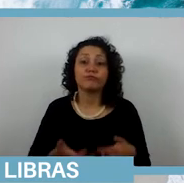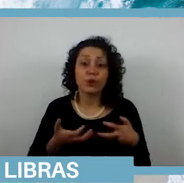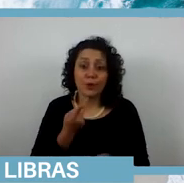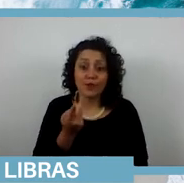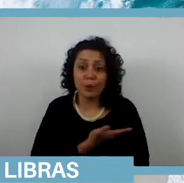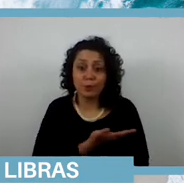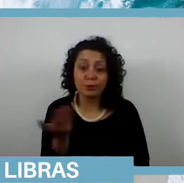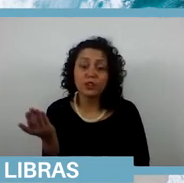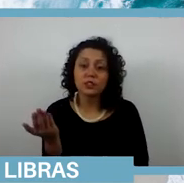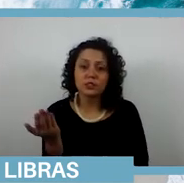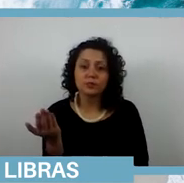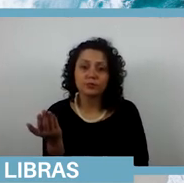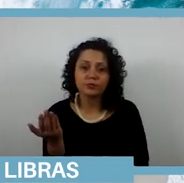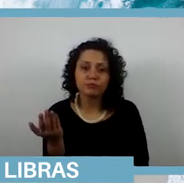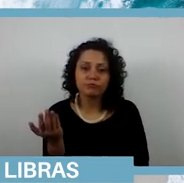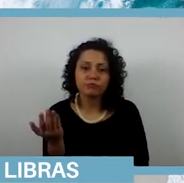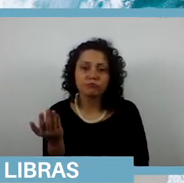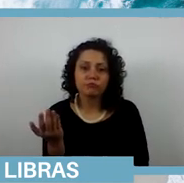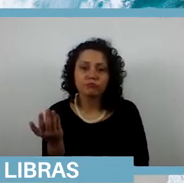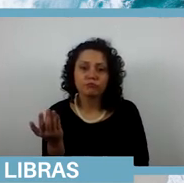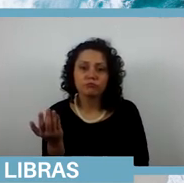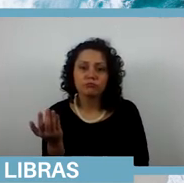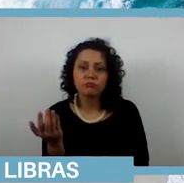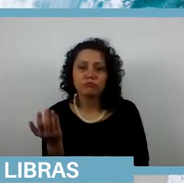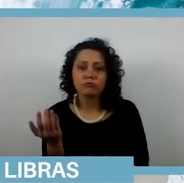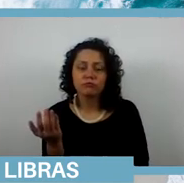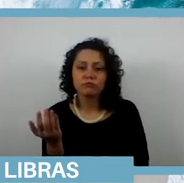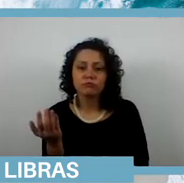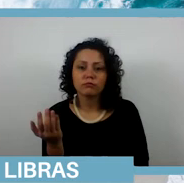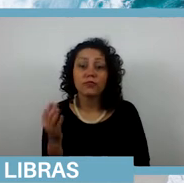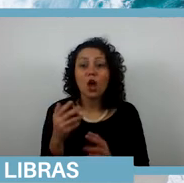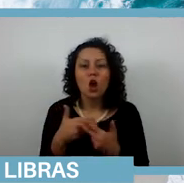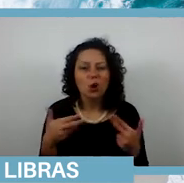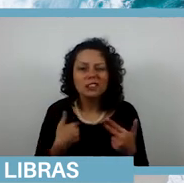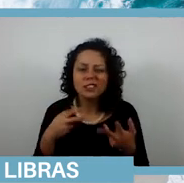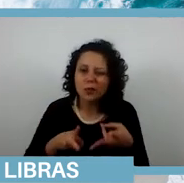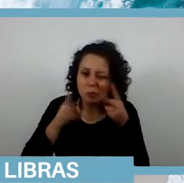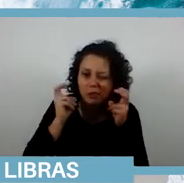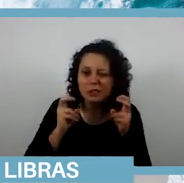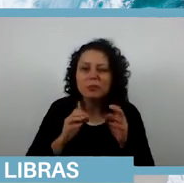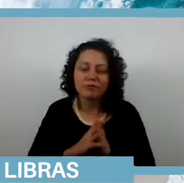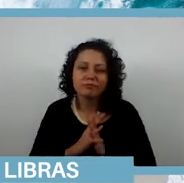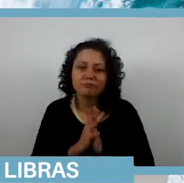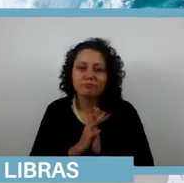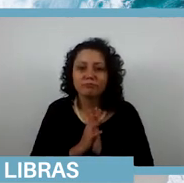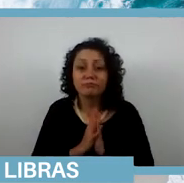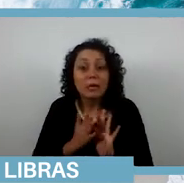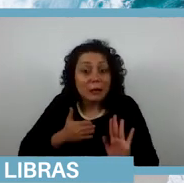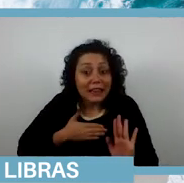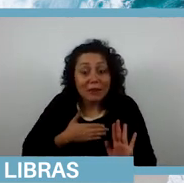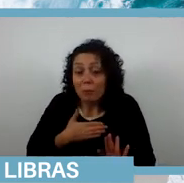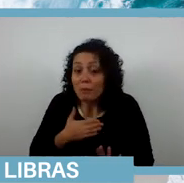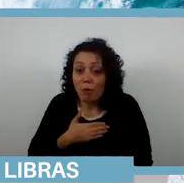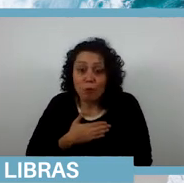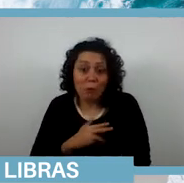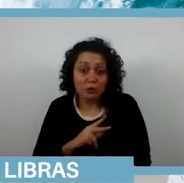vocês assim algumas algumas palavras que eu tive nessa que eu posso falar assim são os meus aprendizados